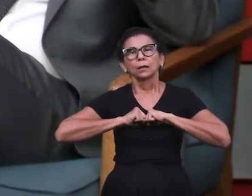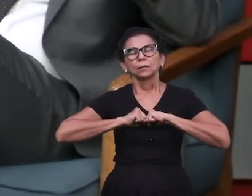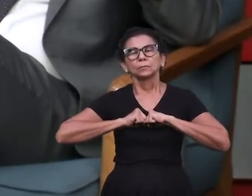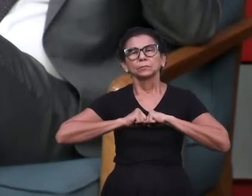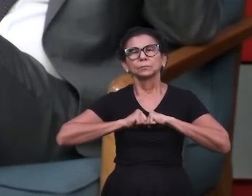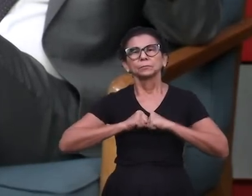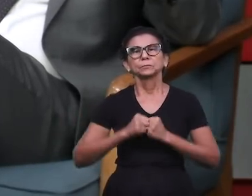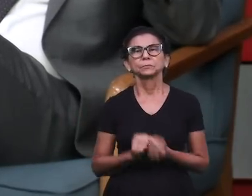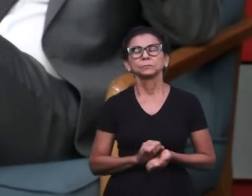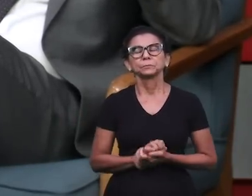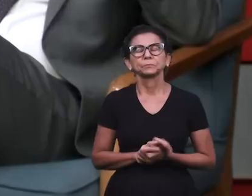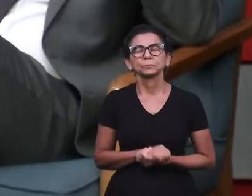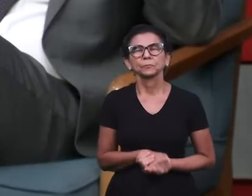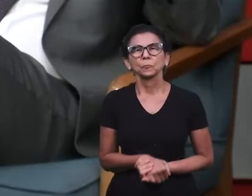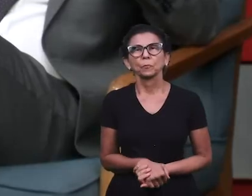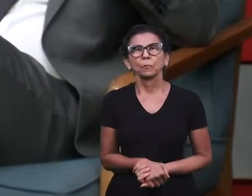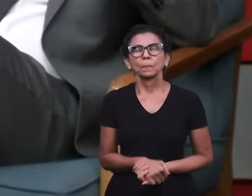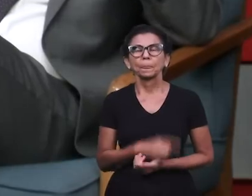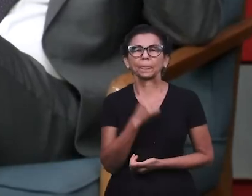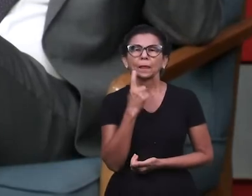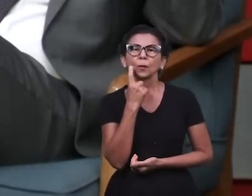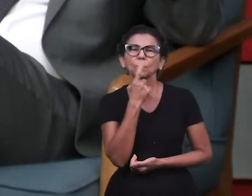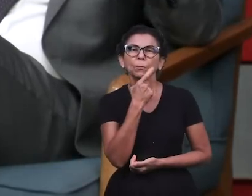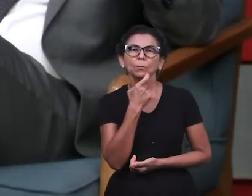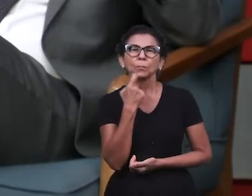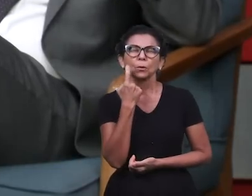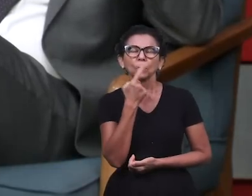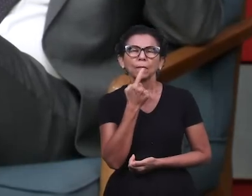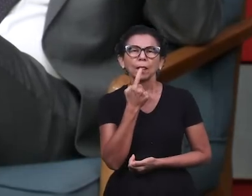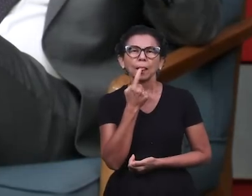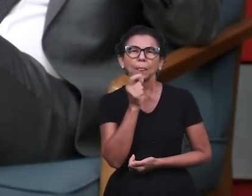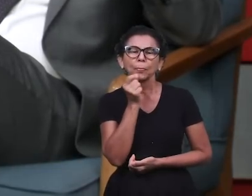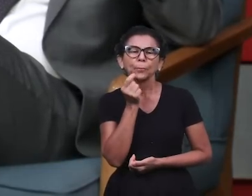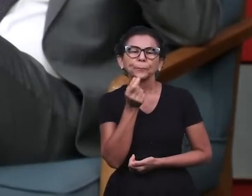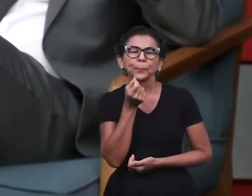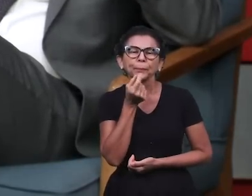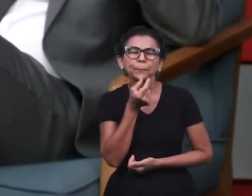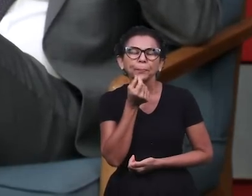a próprio contágio da boca, da saliva,